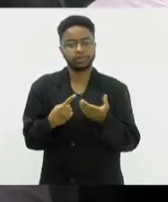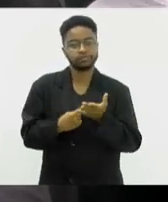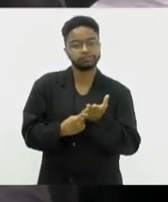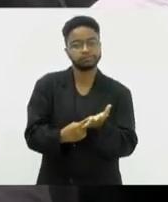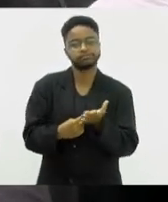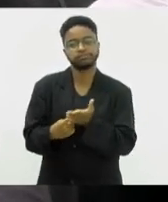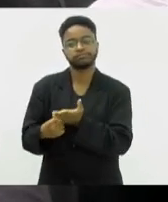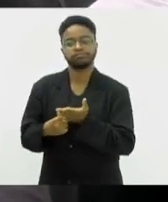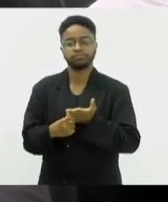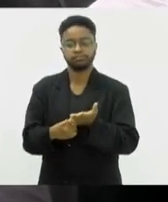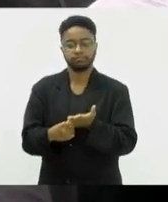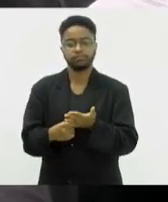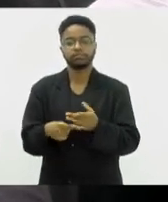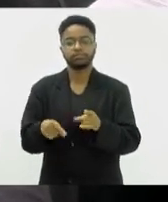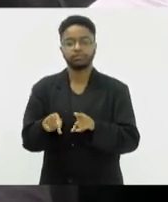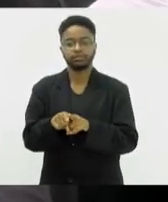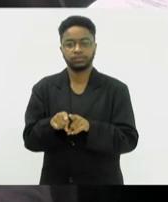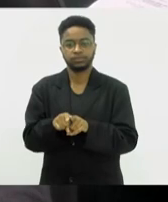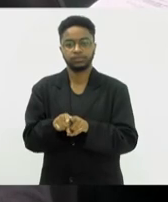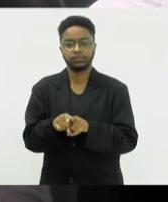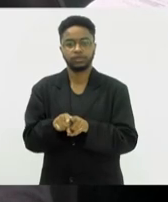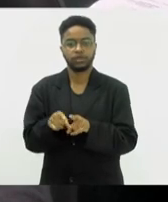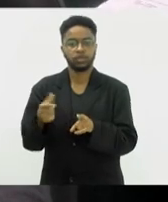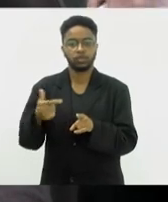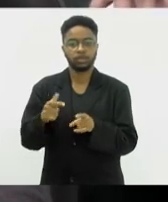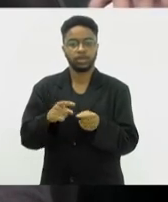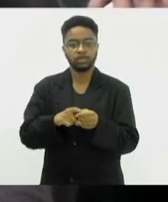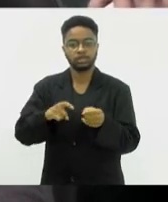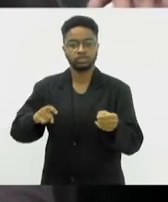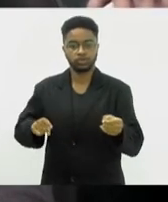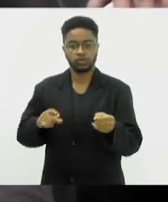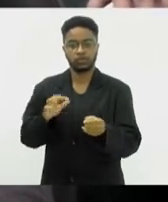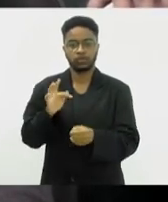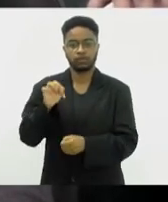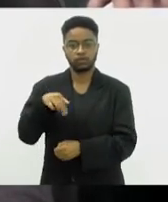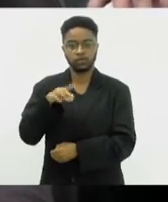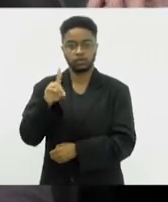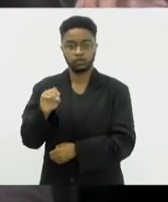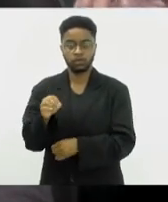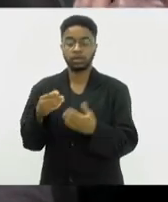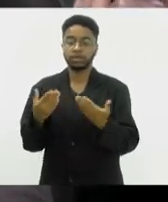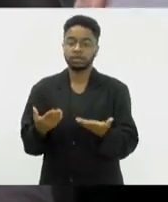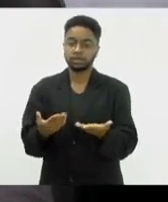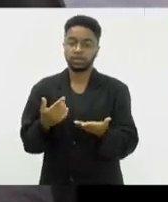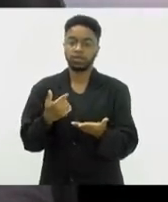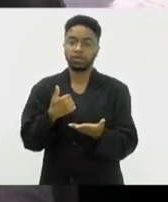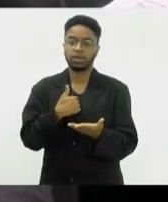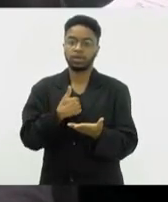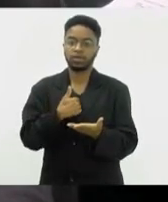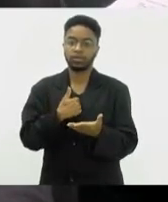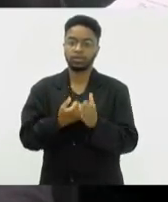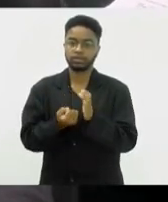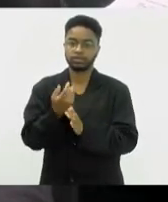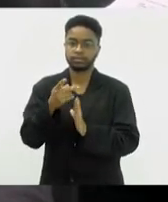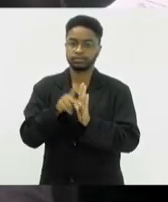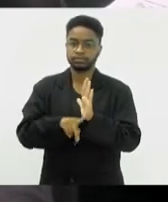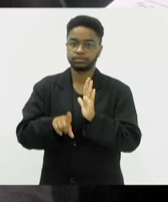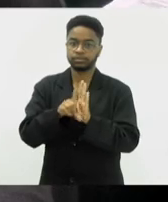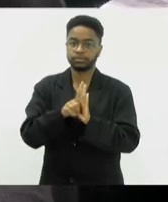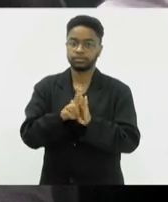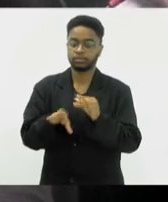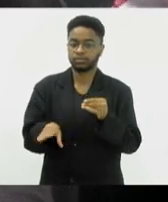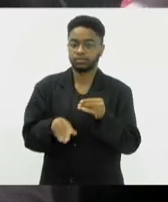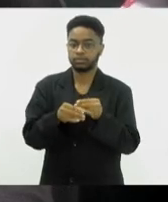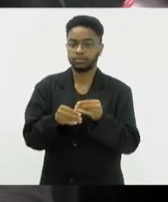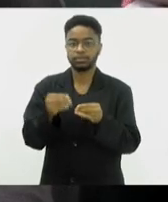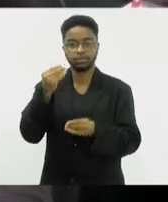fizemos, nas não desvinculações de fundo, eu dei entrada nesse projeto de lei complementar para